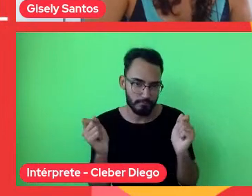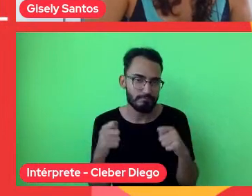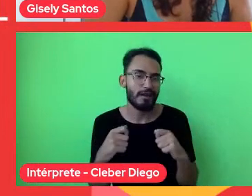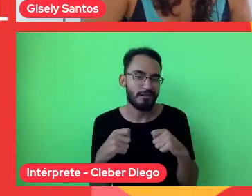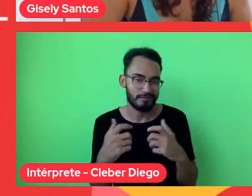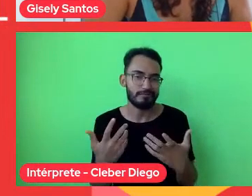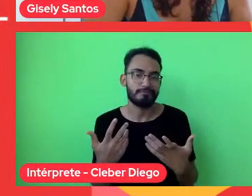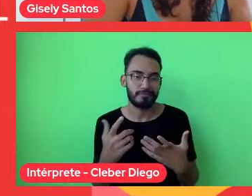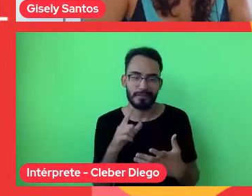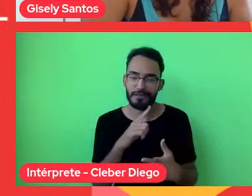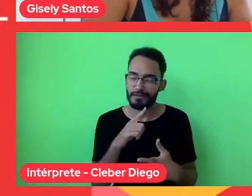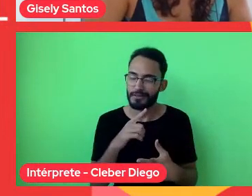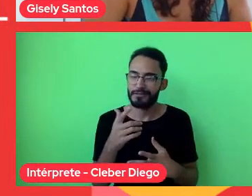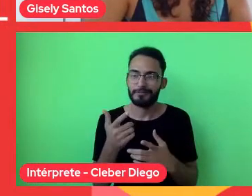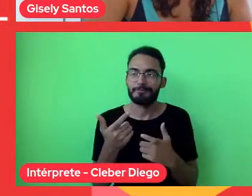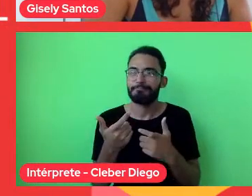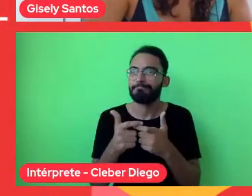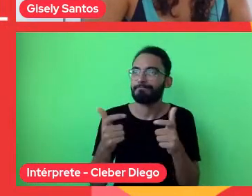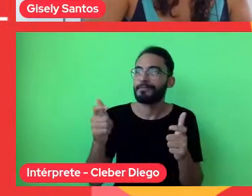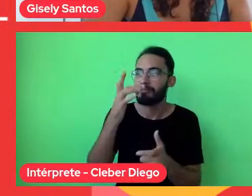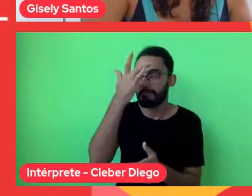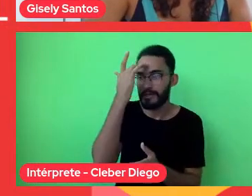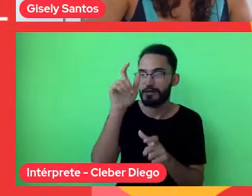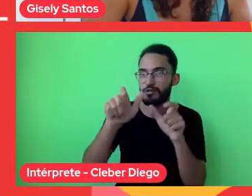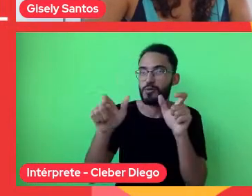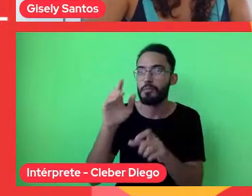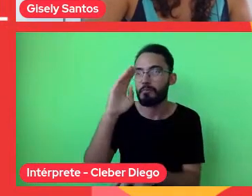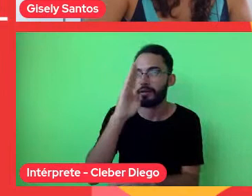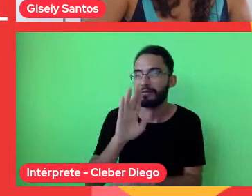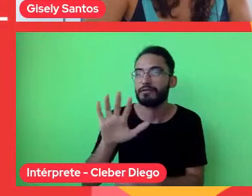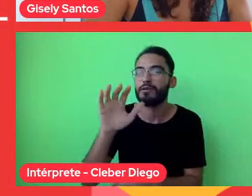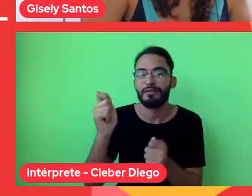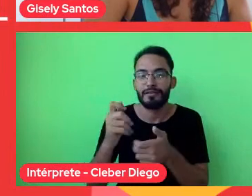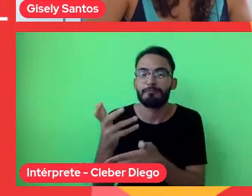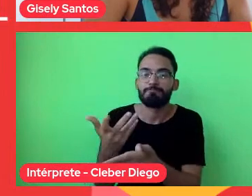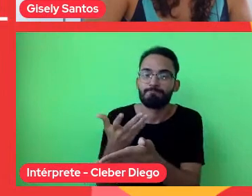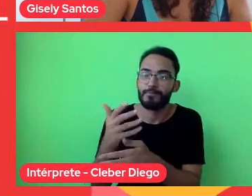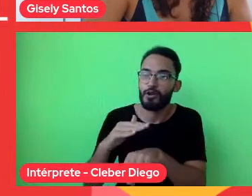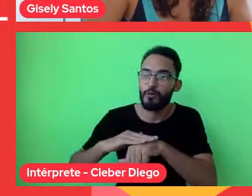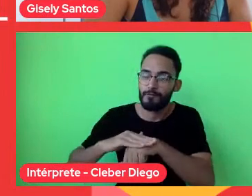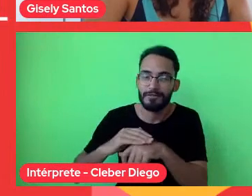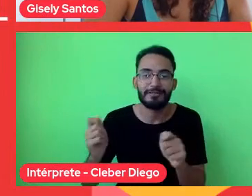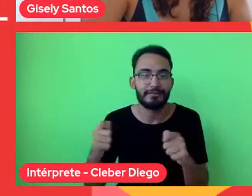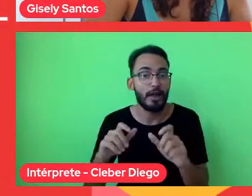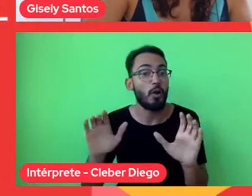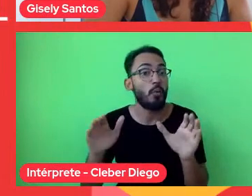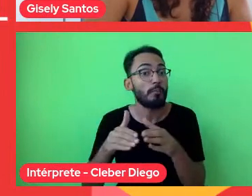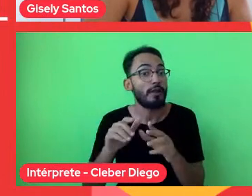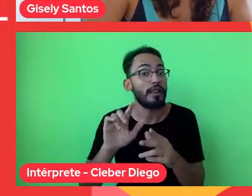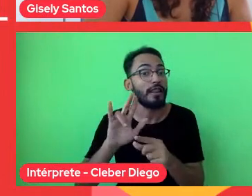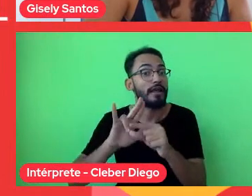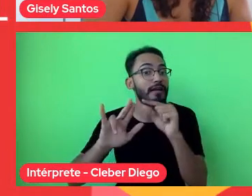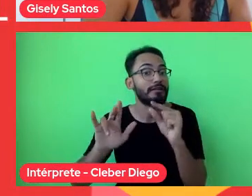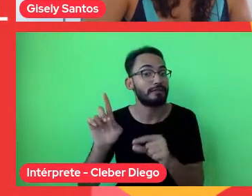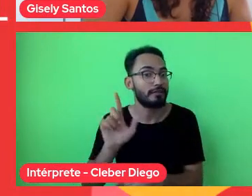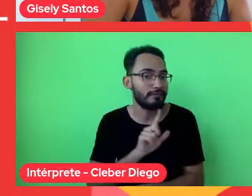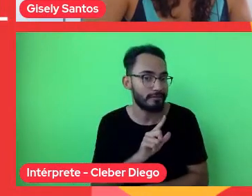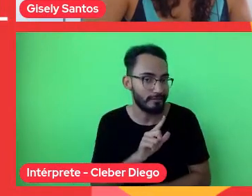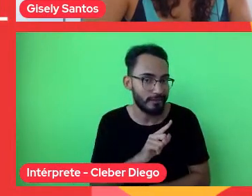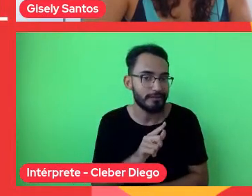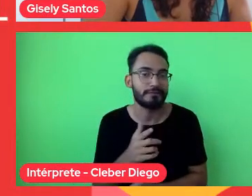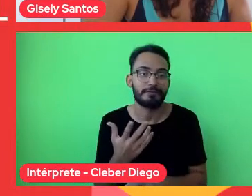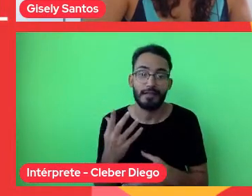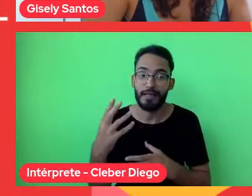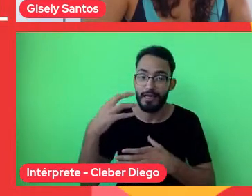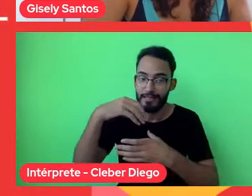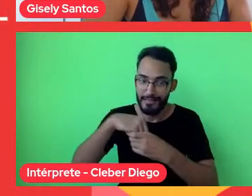bagagem, tem bastante pessoas no Brasil que são facilitadoras, dá para trocar figurinha, tem uma comunidade no LinkedIn, então